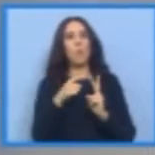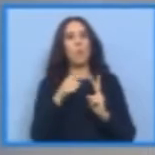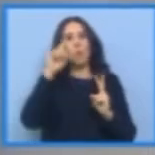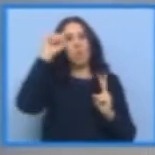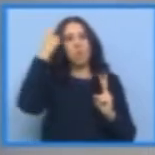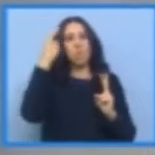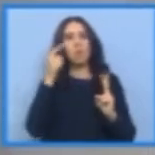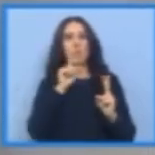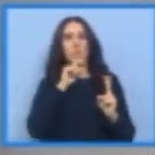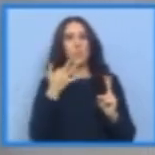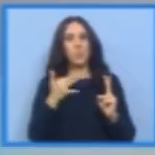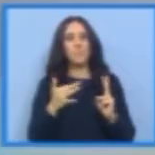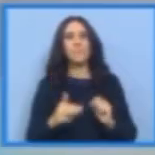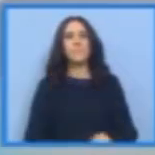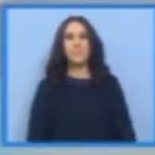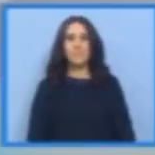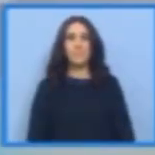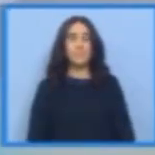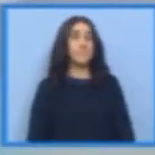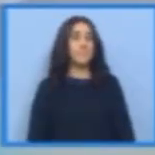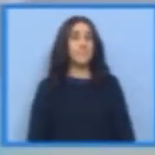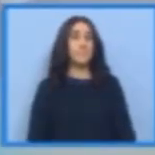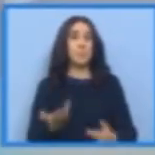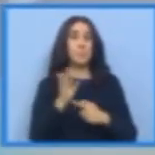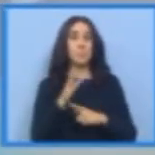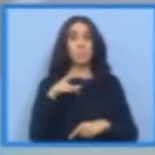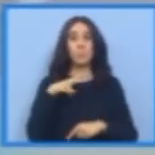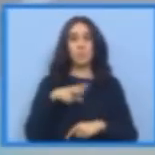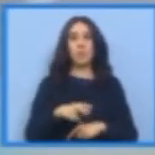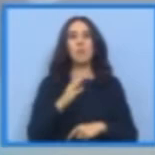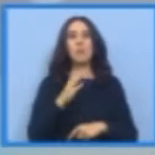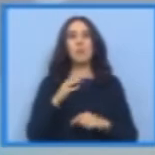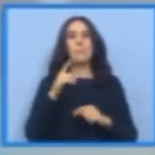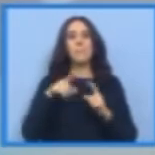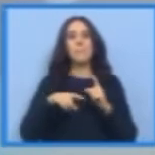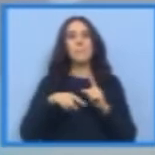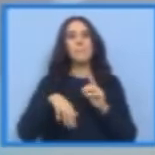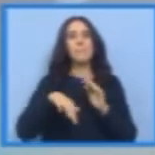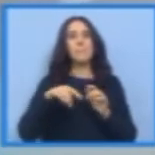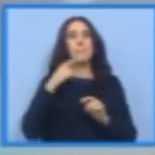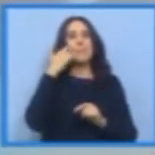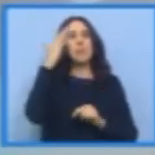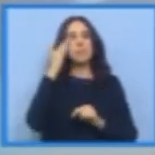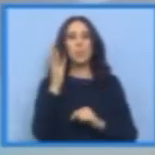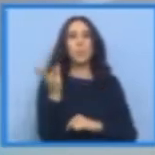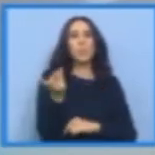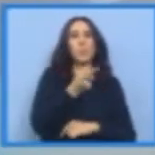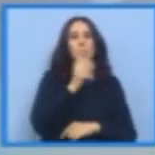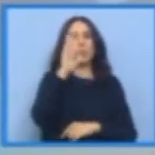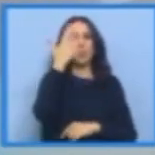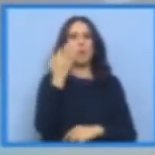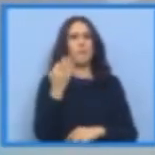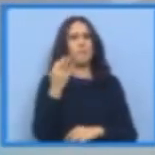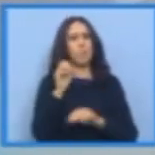uma grande oportunidade. Por exemplo, a nível de Portugal, sabemos que o maior número de migrantes não é, apesar de ter havido um grande número de